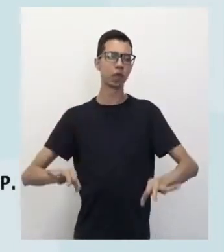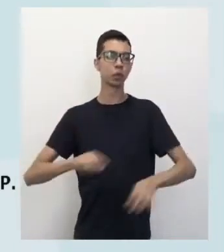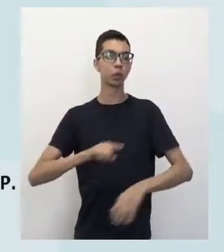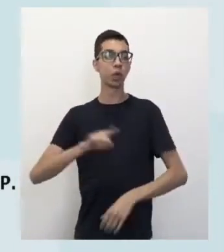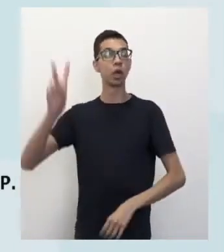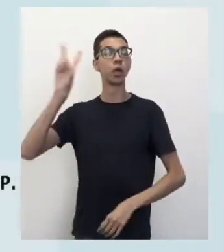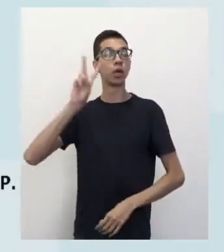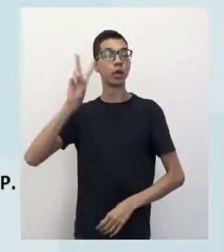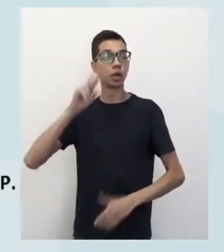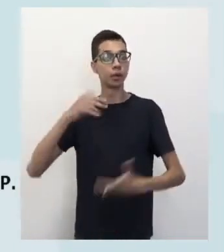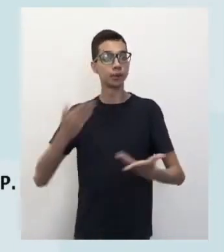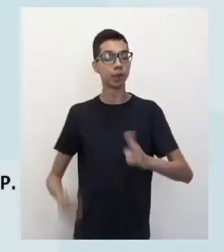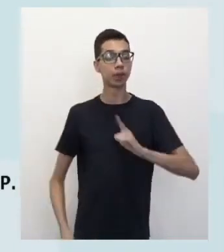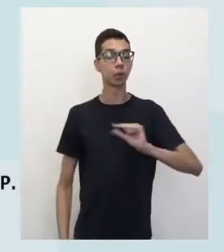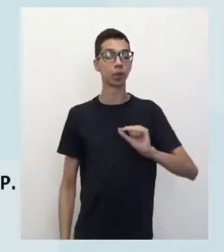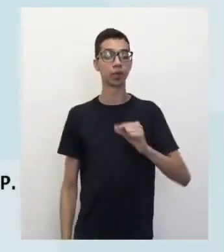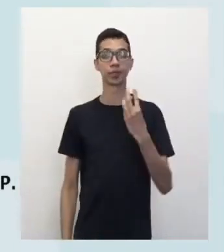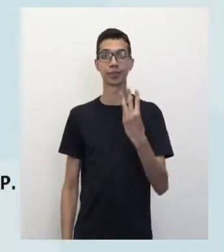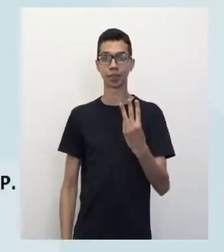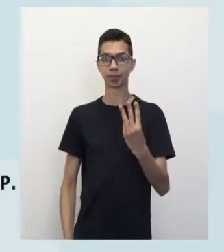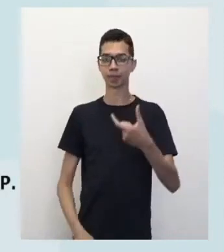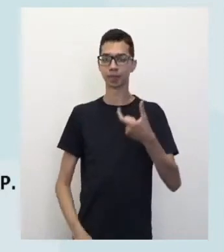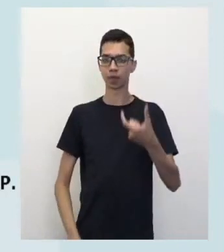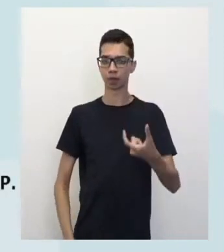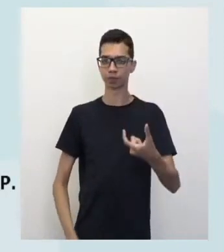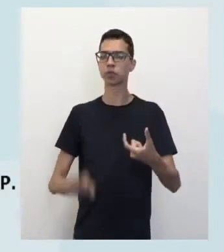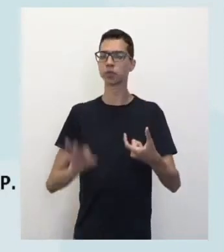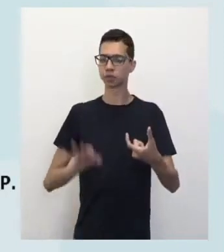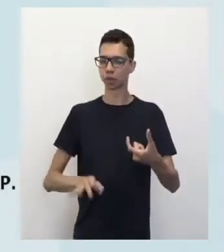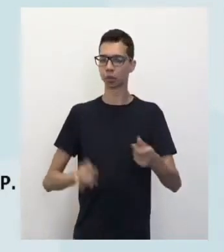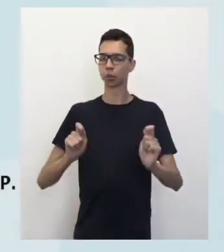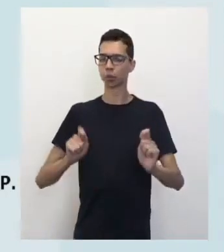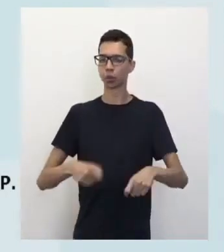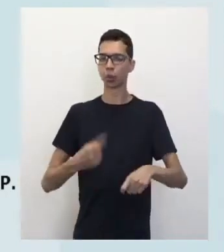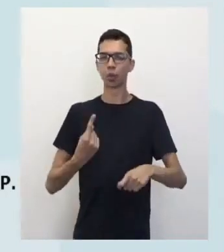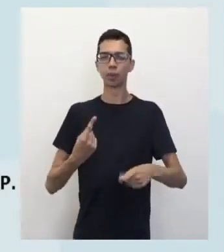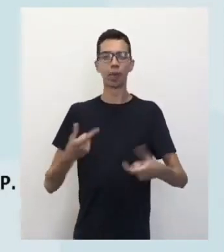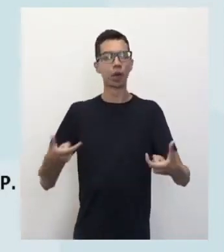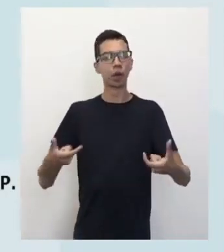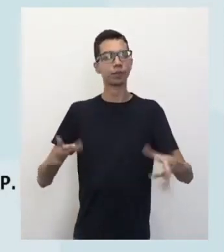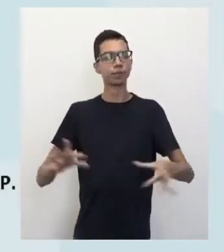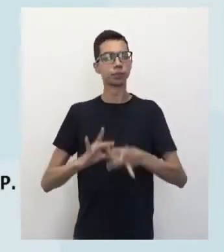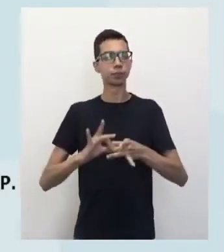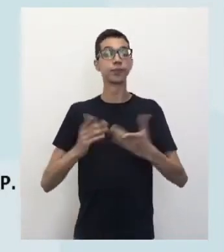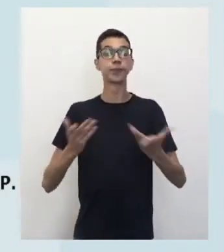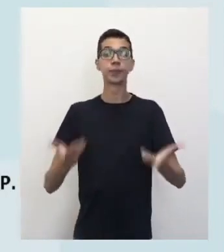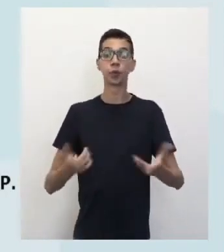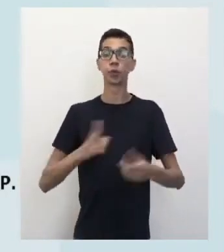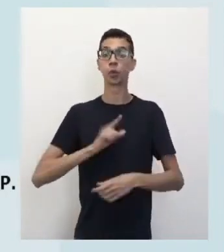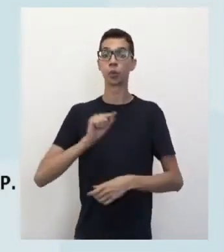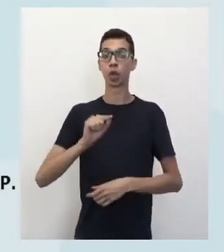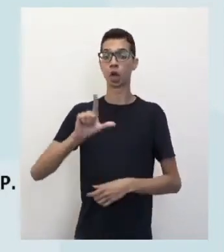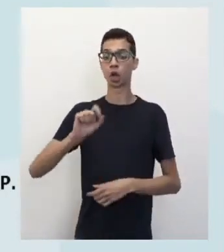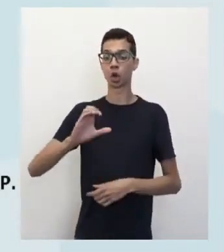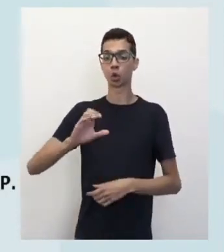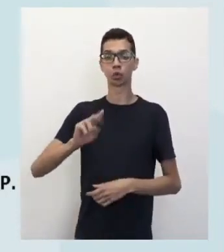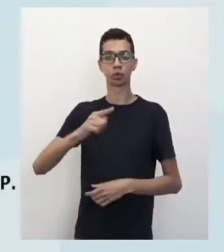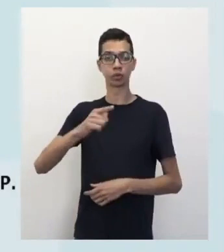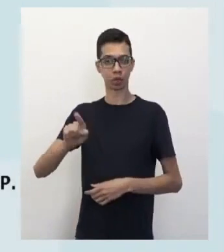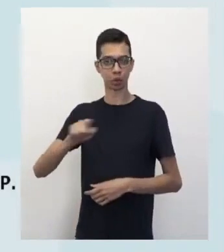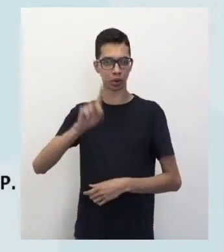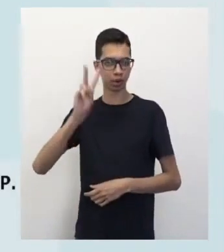eu tenho 3 palavrinhas que indicam uma só conjunção. Quando esse caso acontece, nós temos uma locução.